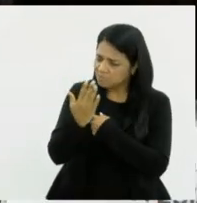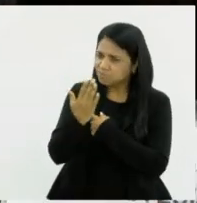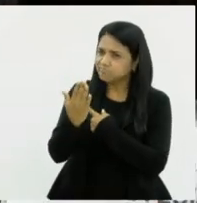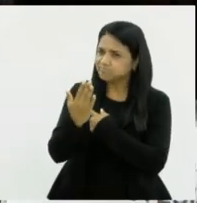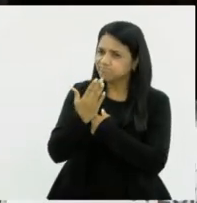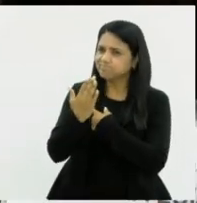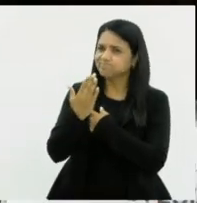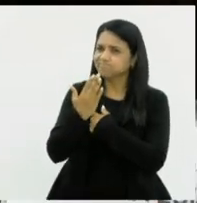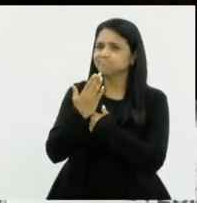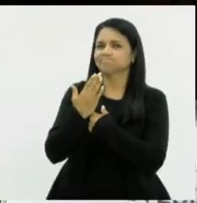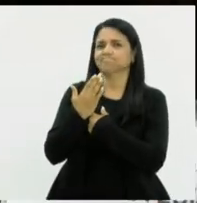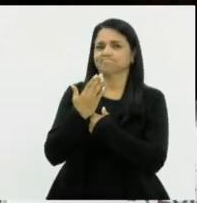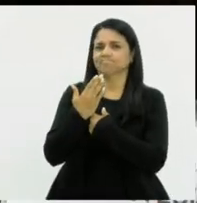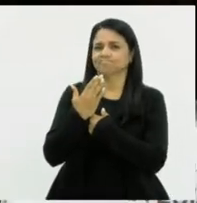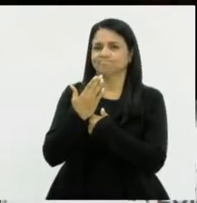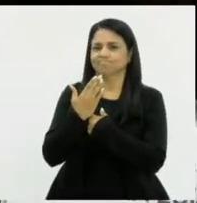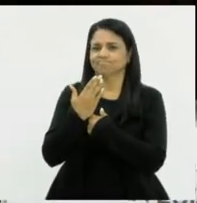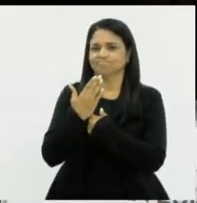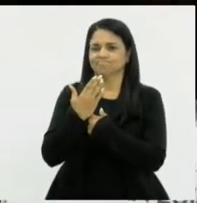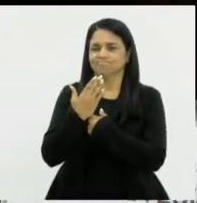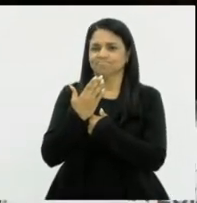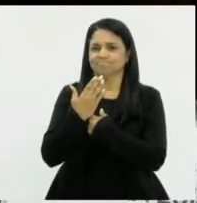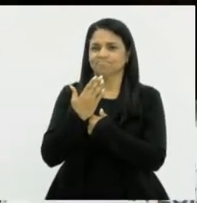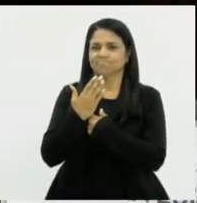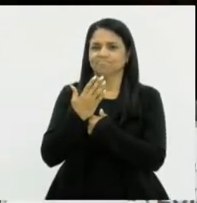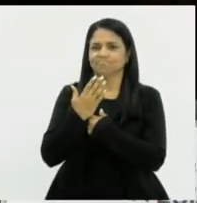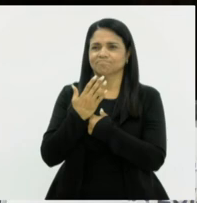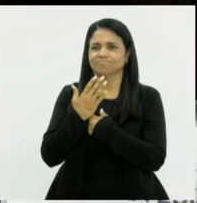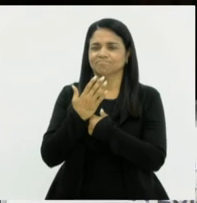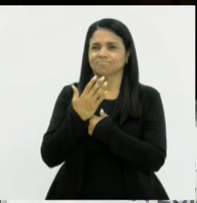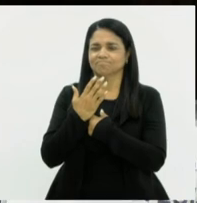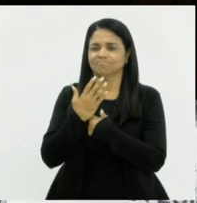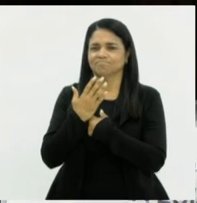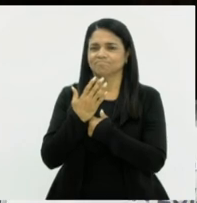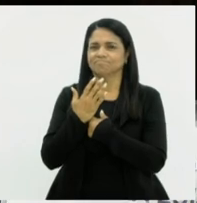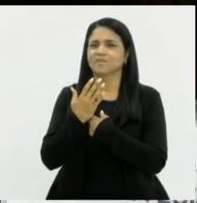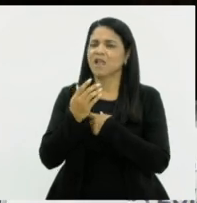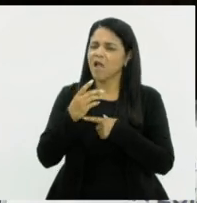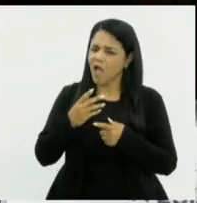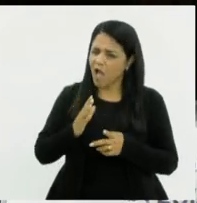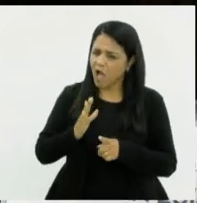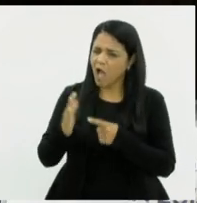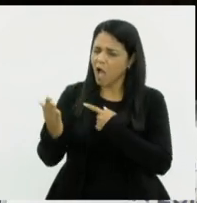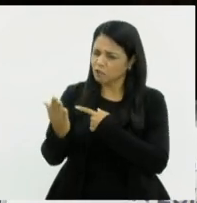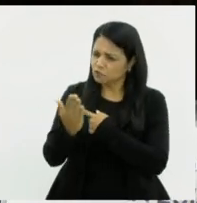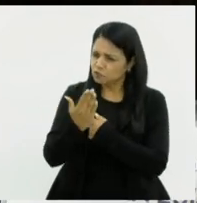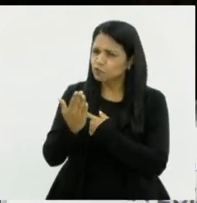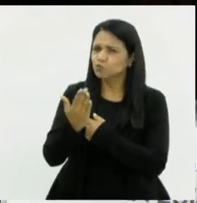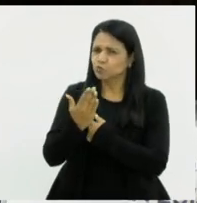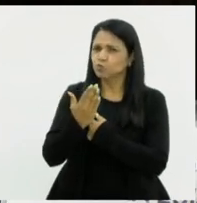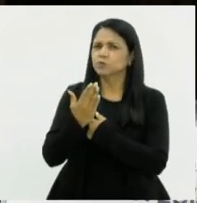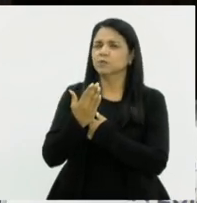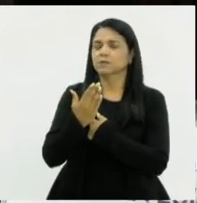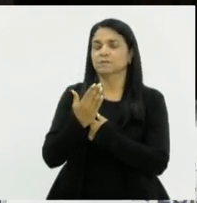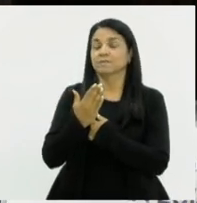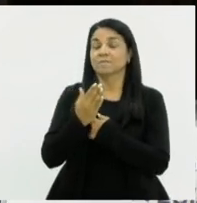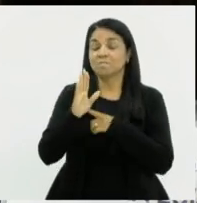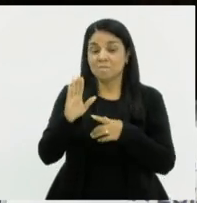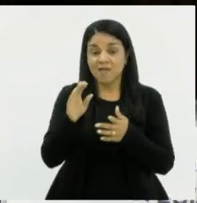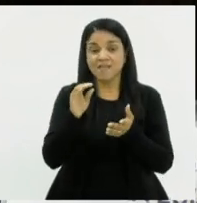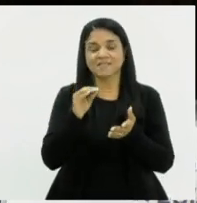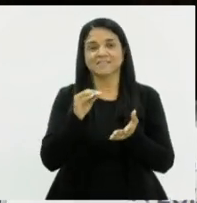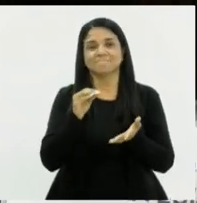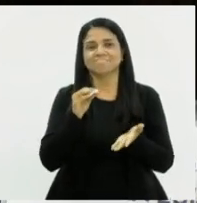e eu falo que você está lá nos ajudando, mas faz muita falta, mas